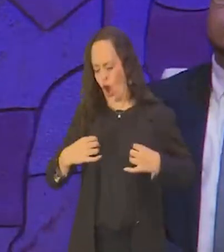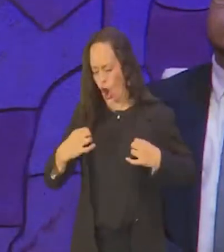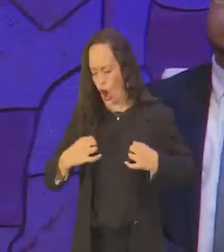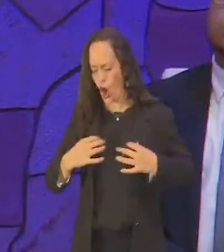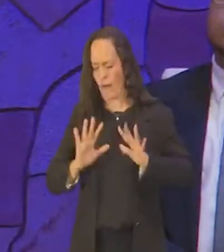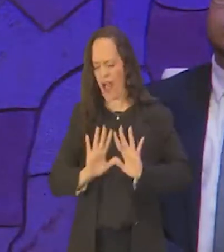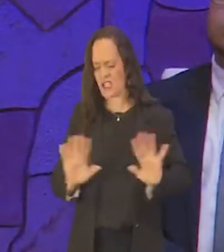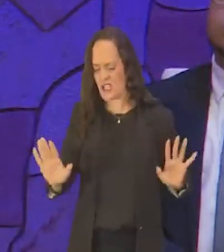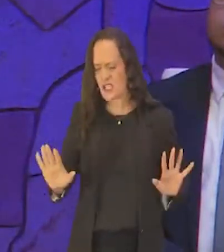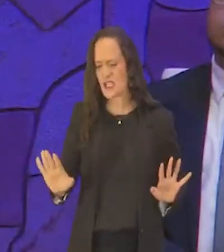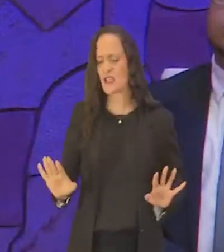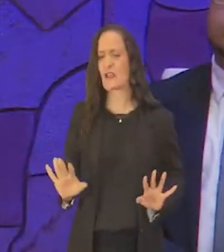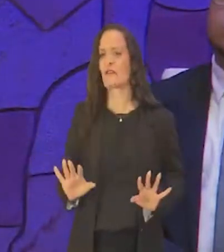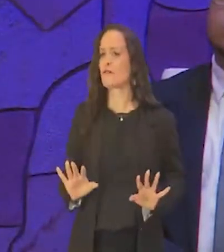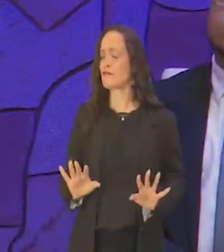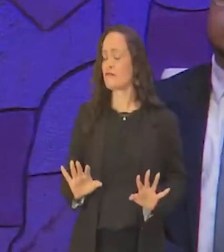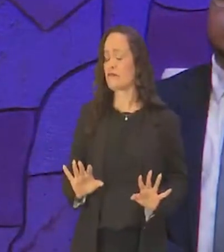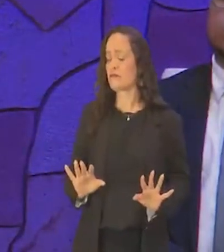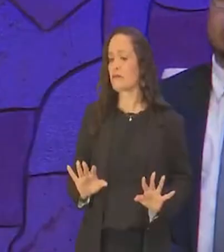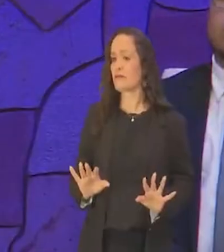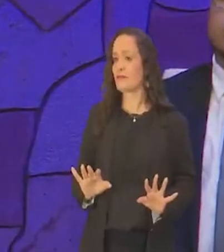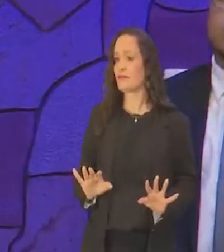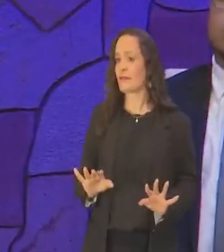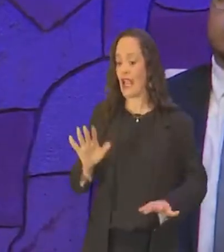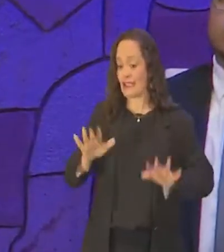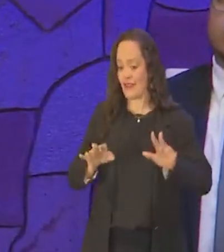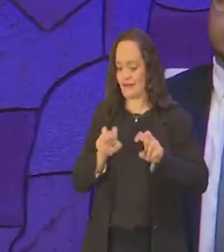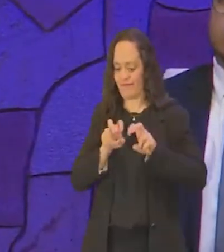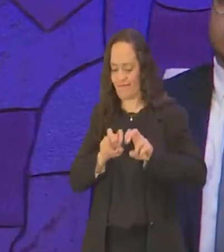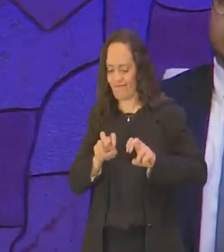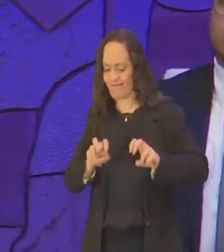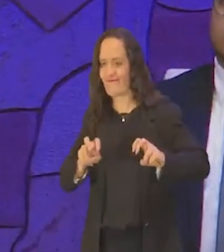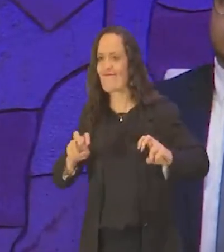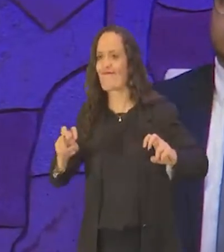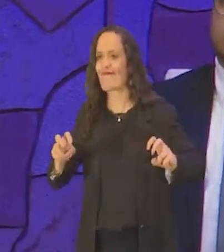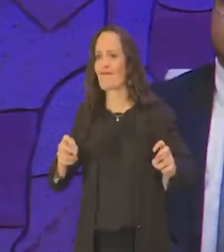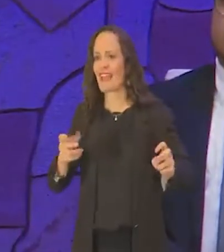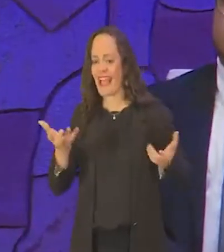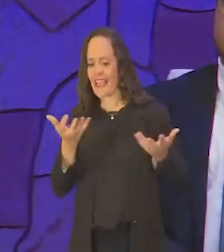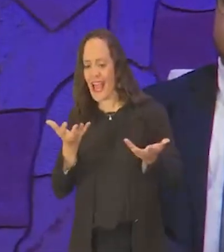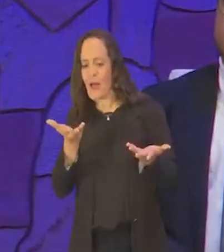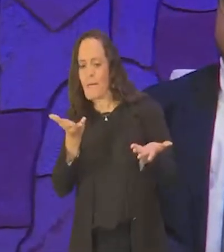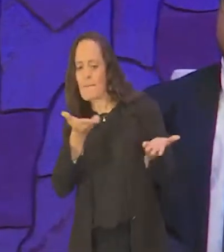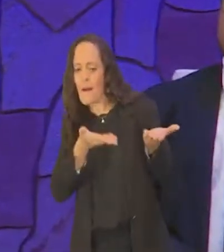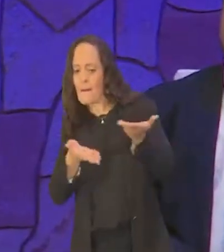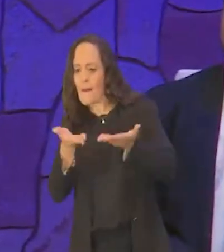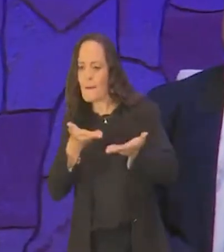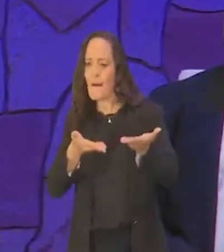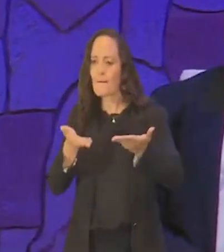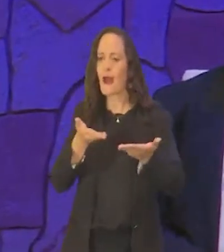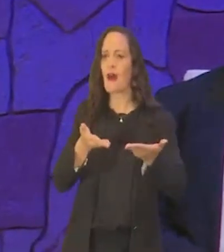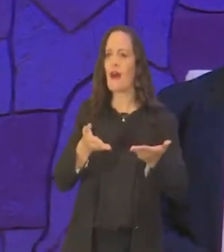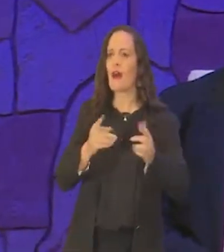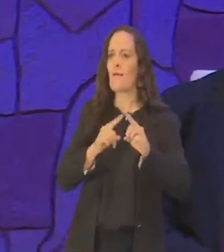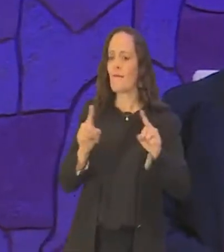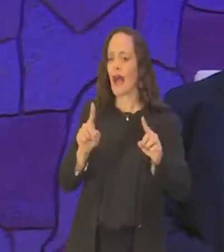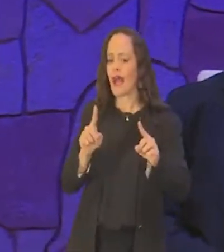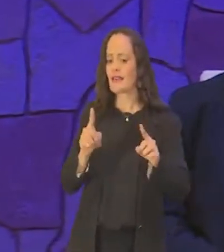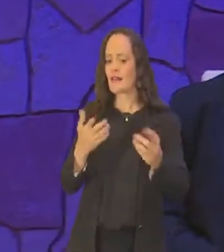sua pessoa. Às vezes nós sentamos na mesa para querer criar relacionamento, diálogo, mas o que está acontecendo